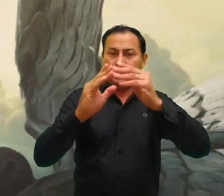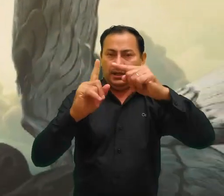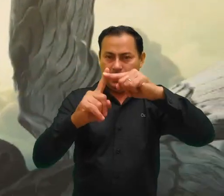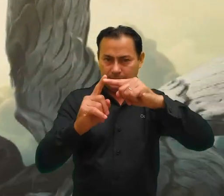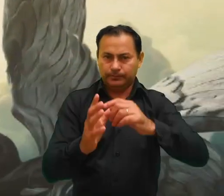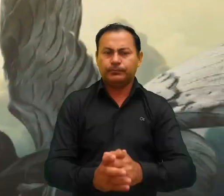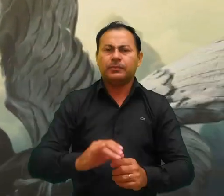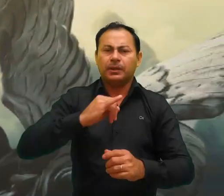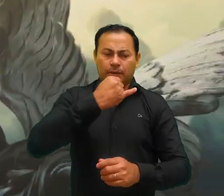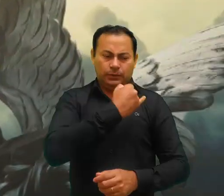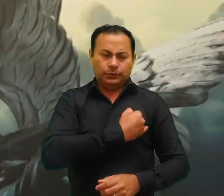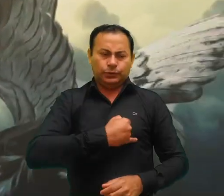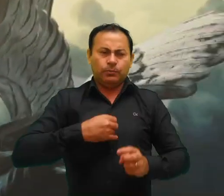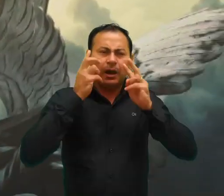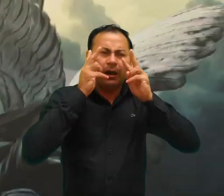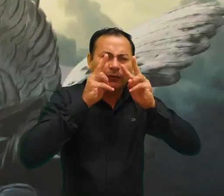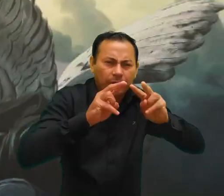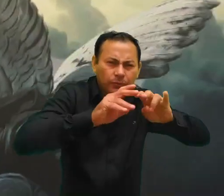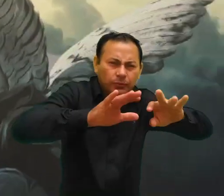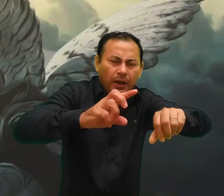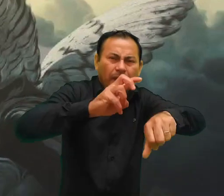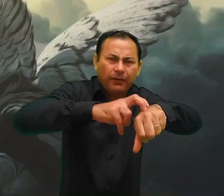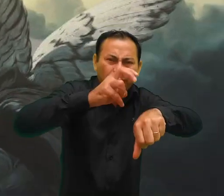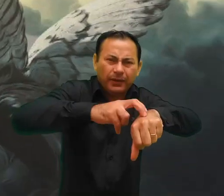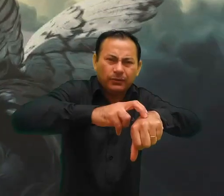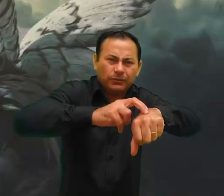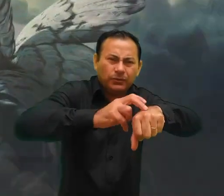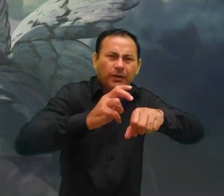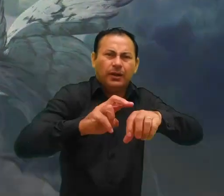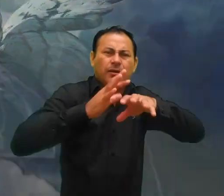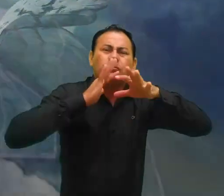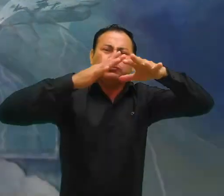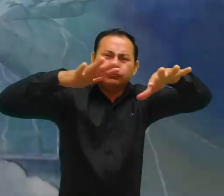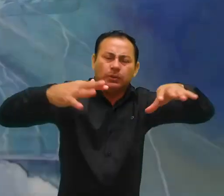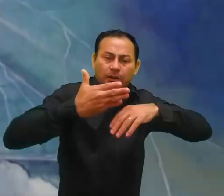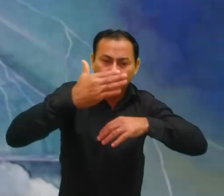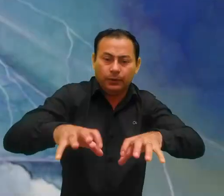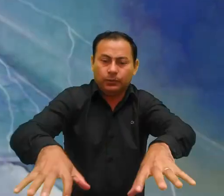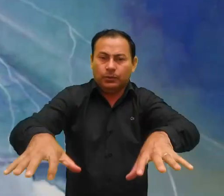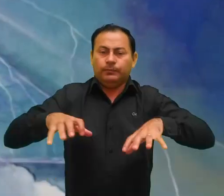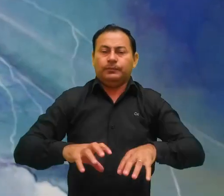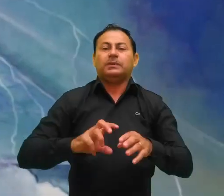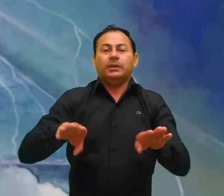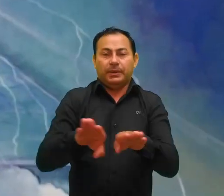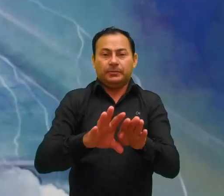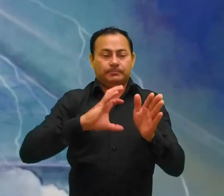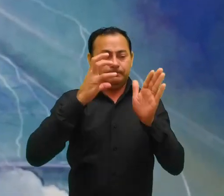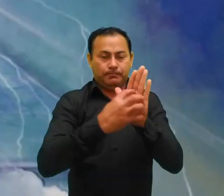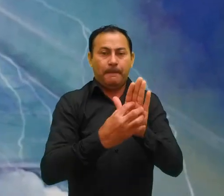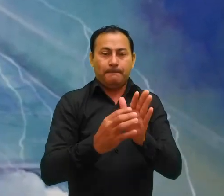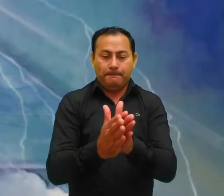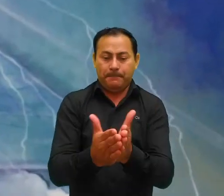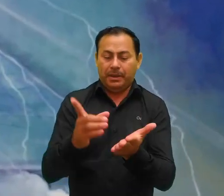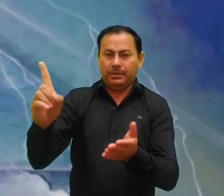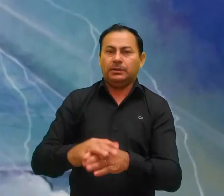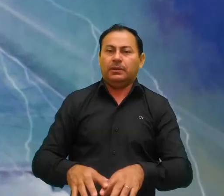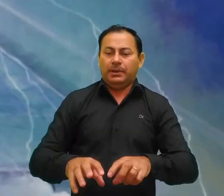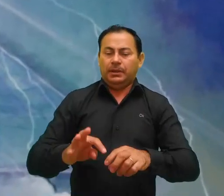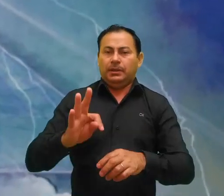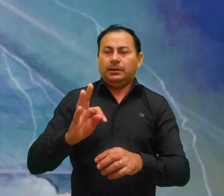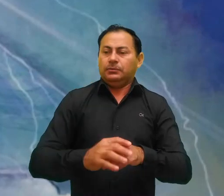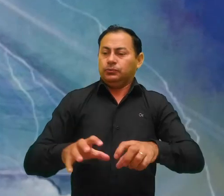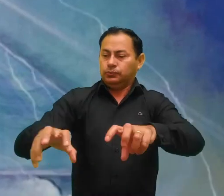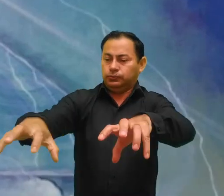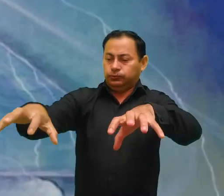igreja. João vê um mar de vidro em frente ao trono. Esse também é um símbolo bíblico. Tanto no